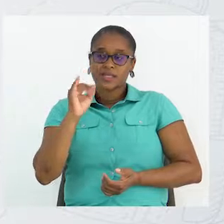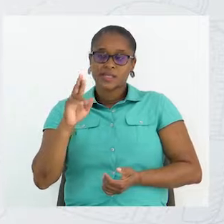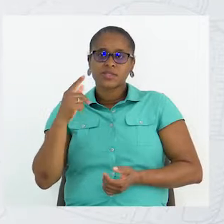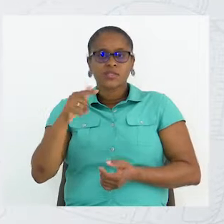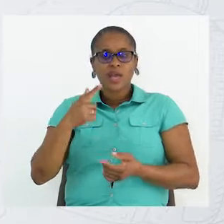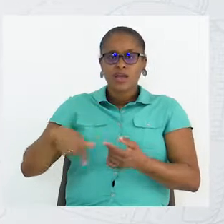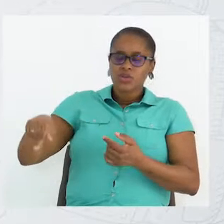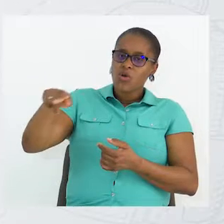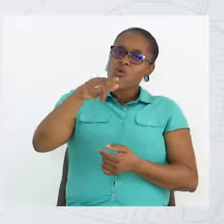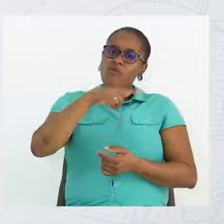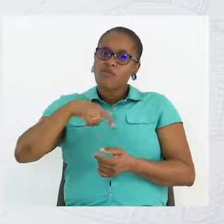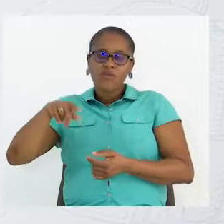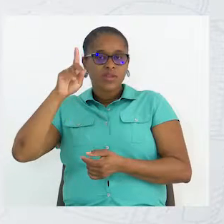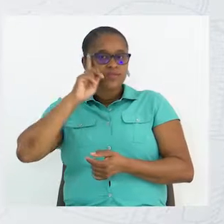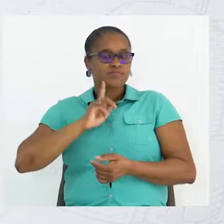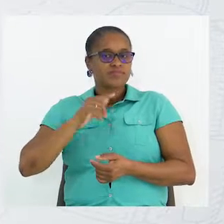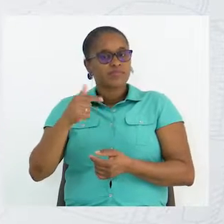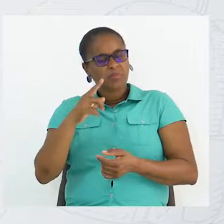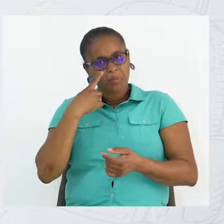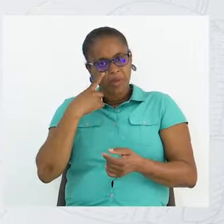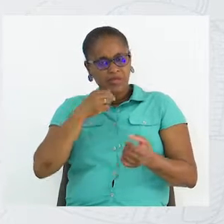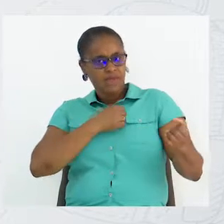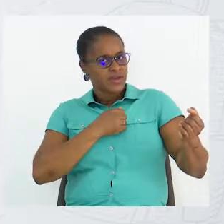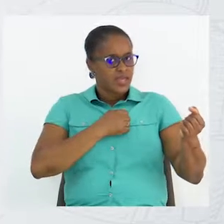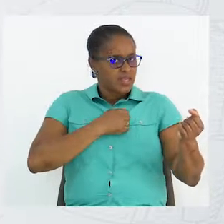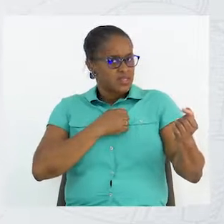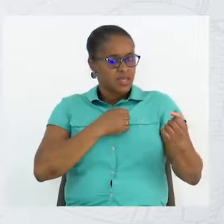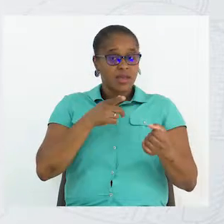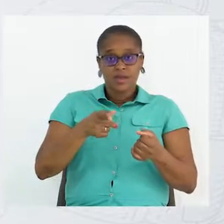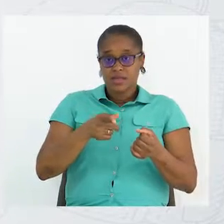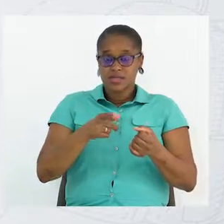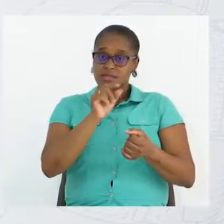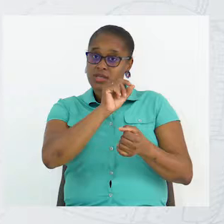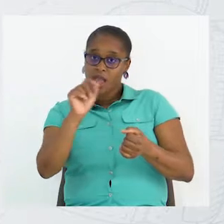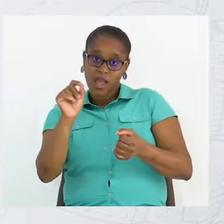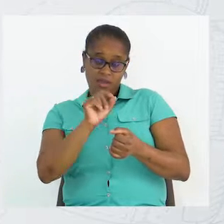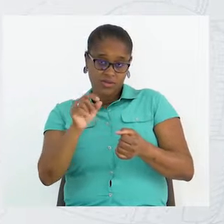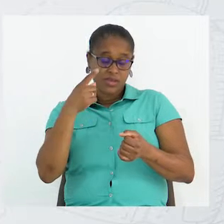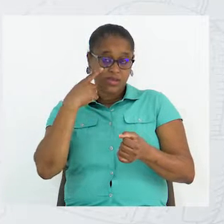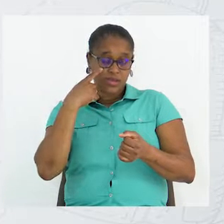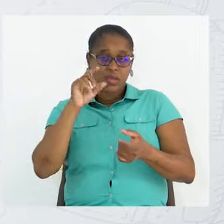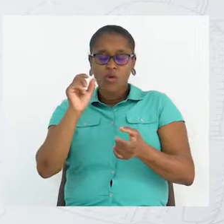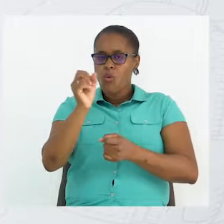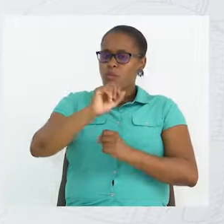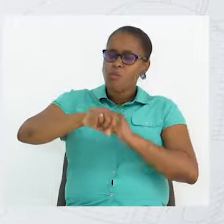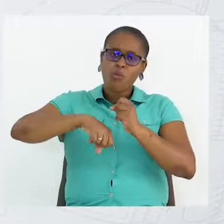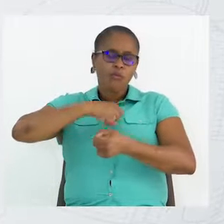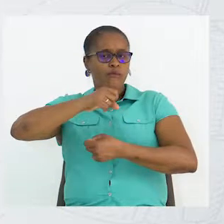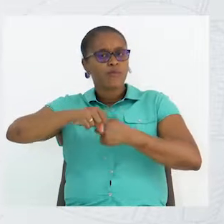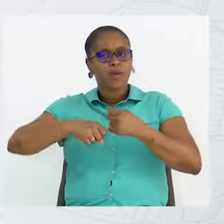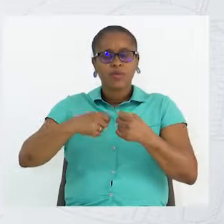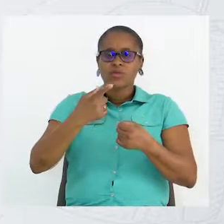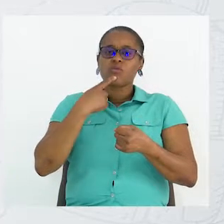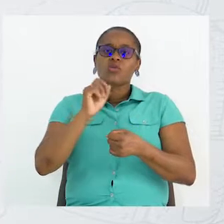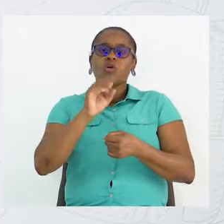uma voltinha à senhora, parece até que estavam a dançar. E então, esses traços que indicam o movimento são chamados